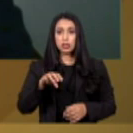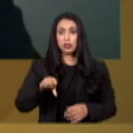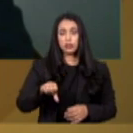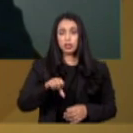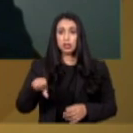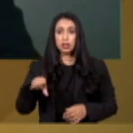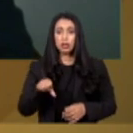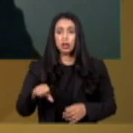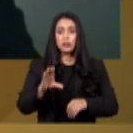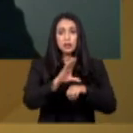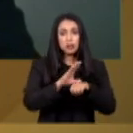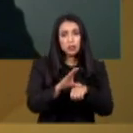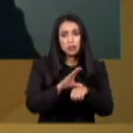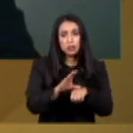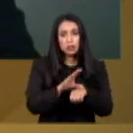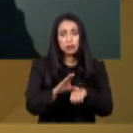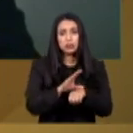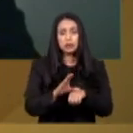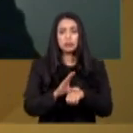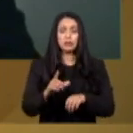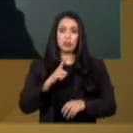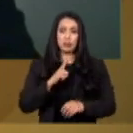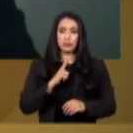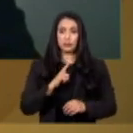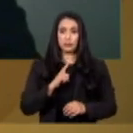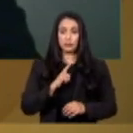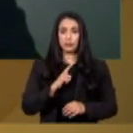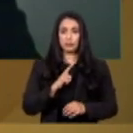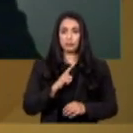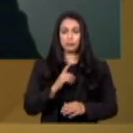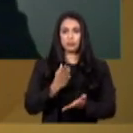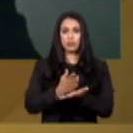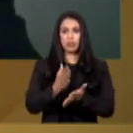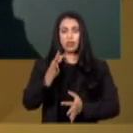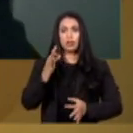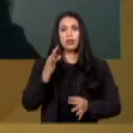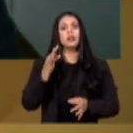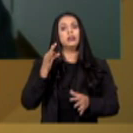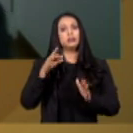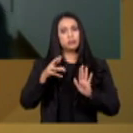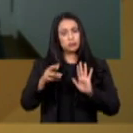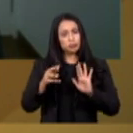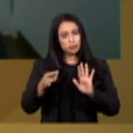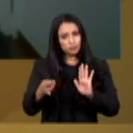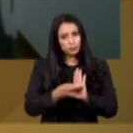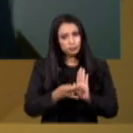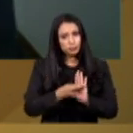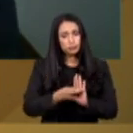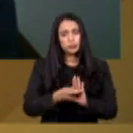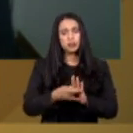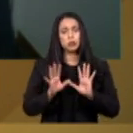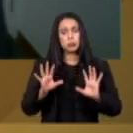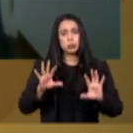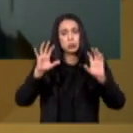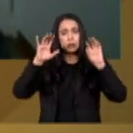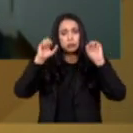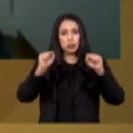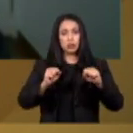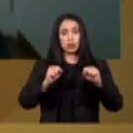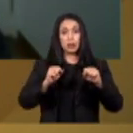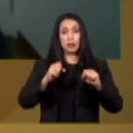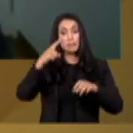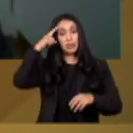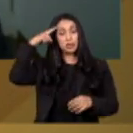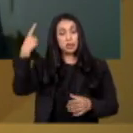federal cê vem motiva disciplina regimental dos tribunais e por conseguir já não